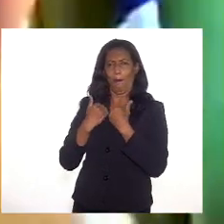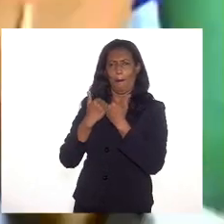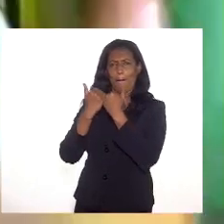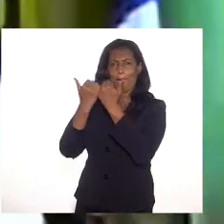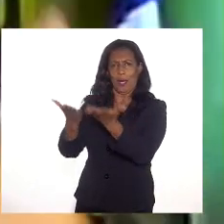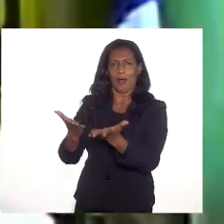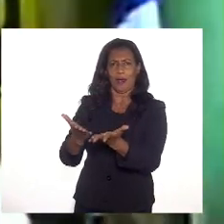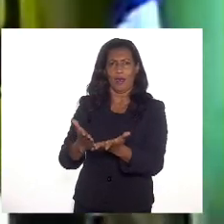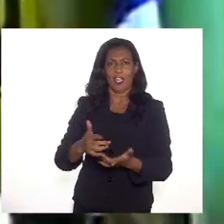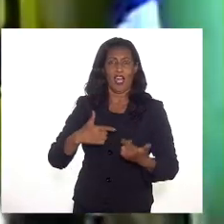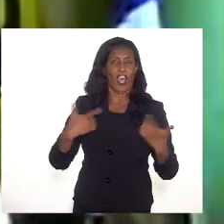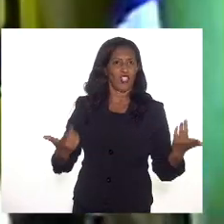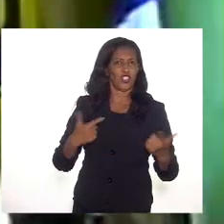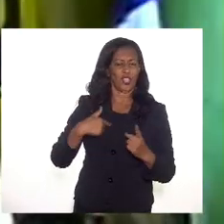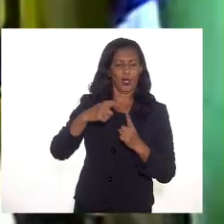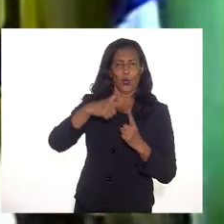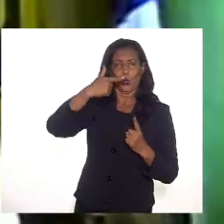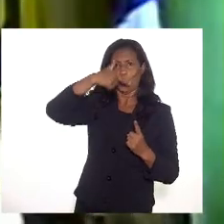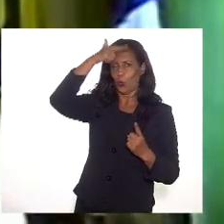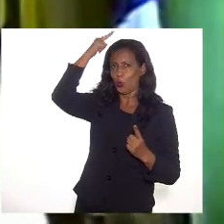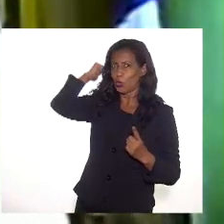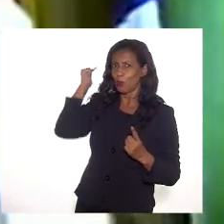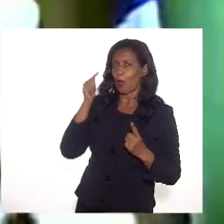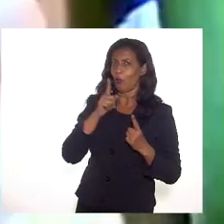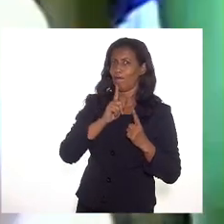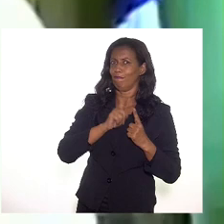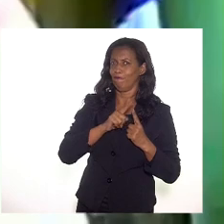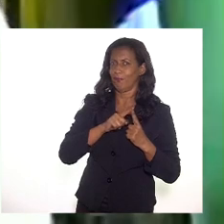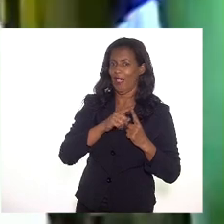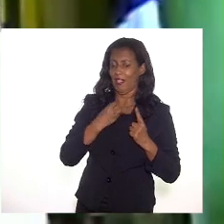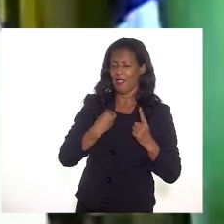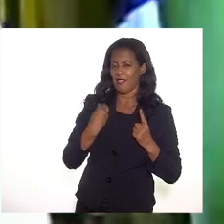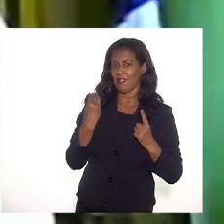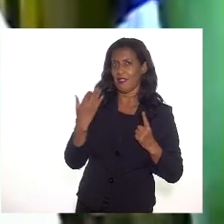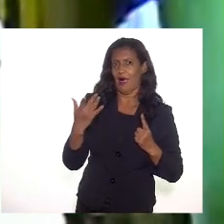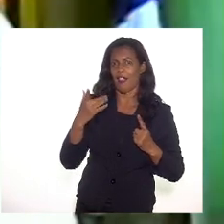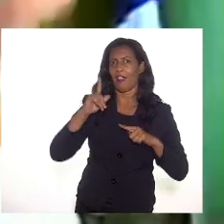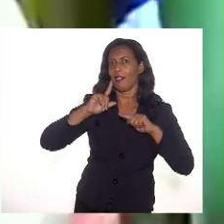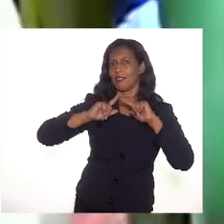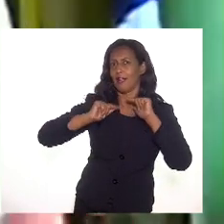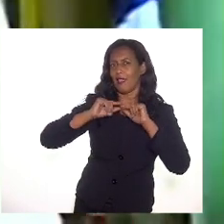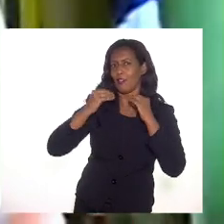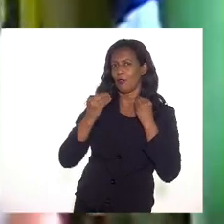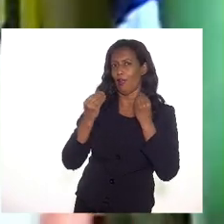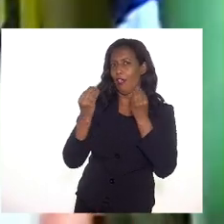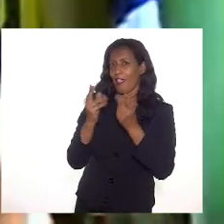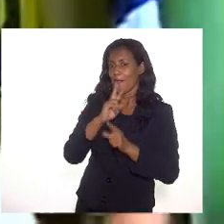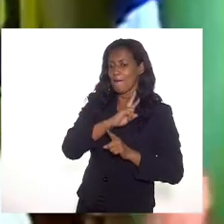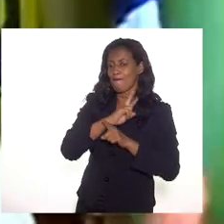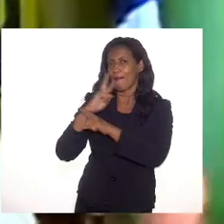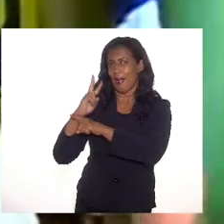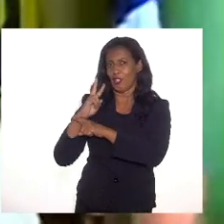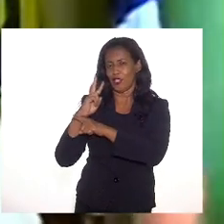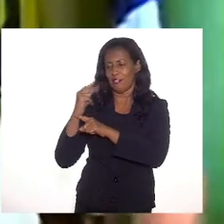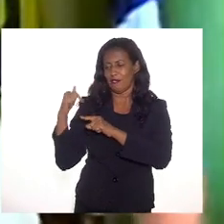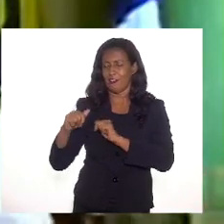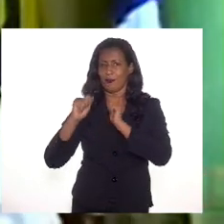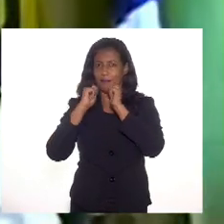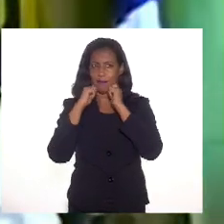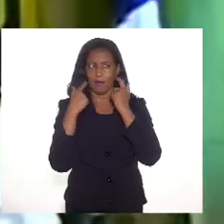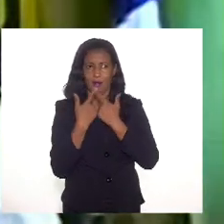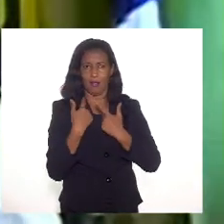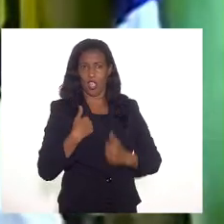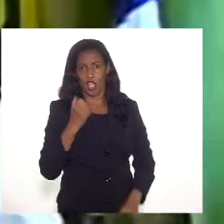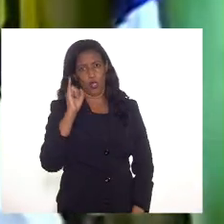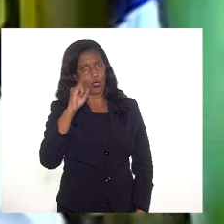um Luiz Paulo Corrêa da Rocha, que empresta o seu talento para a nossa casa de leis, eu se